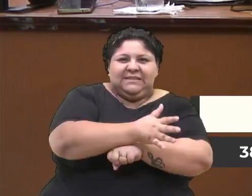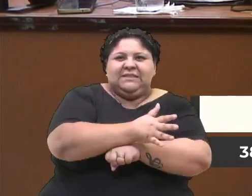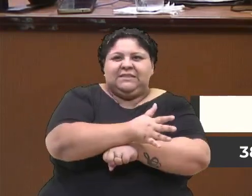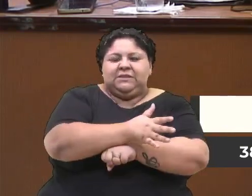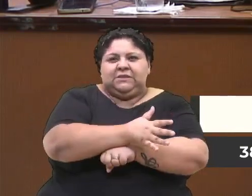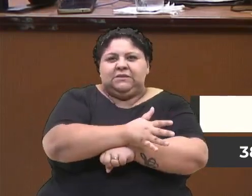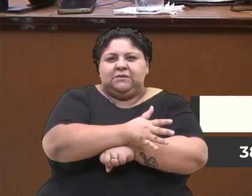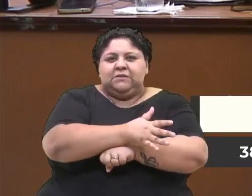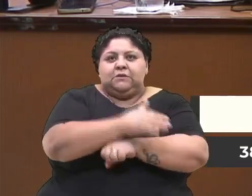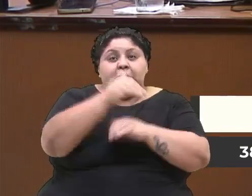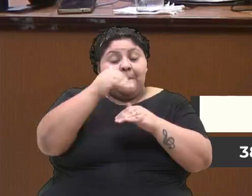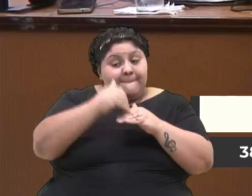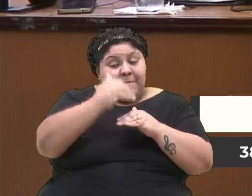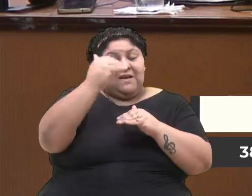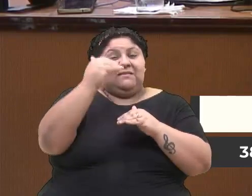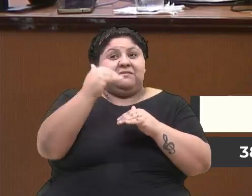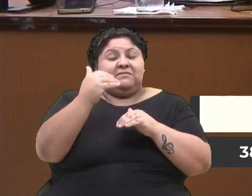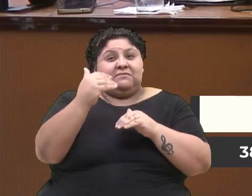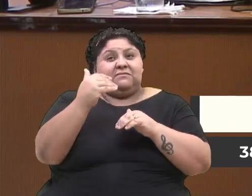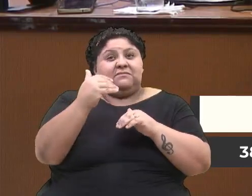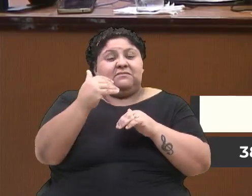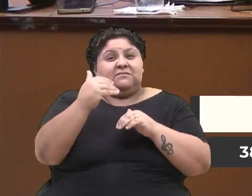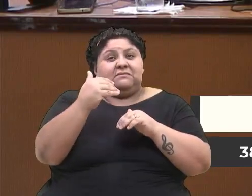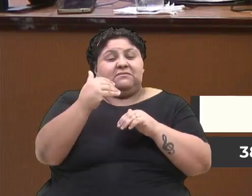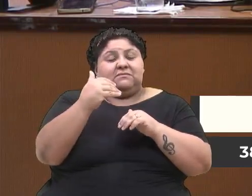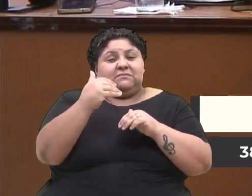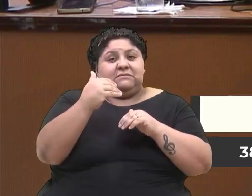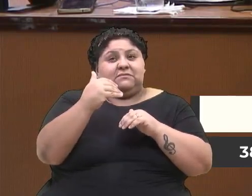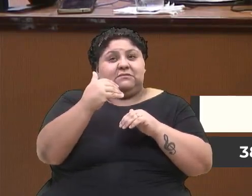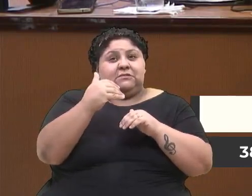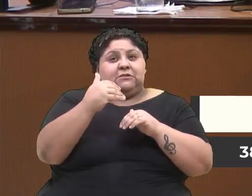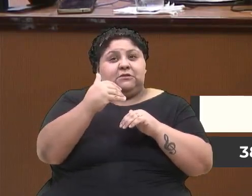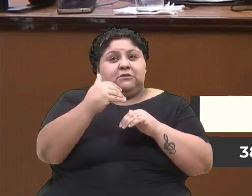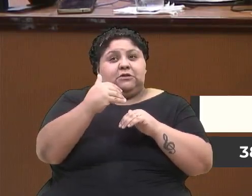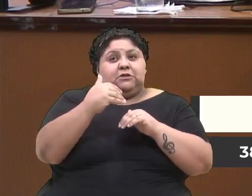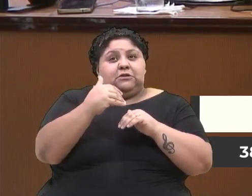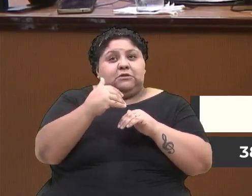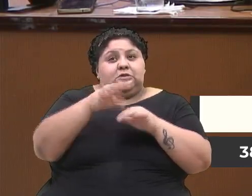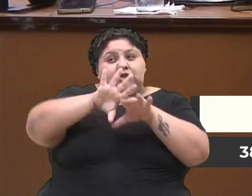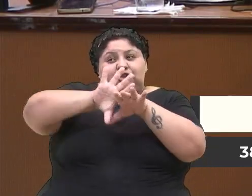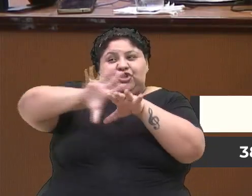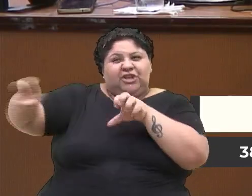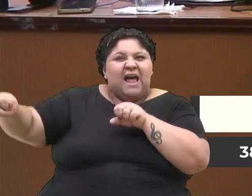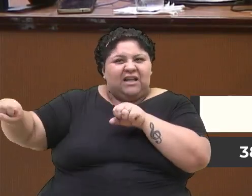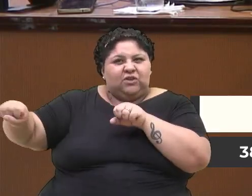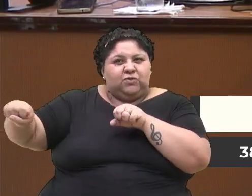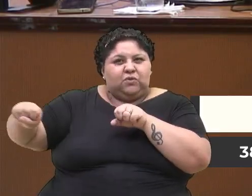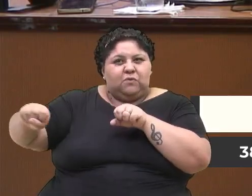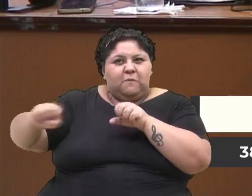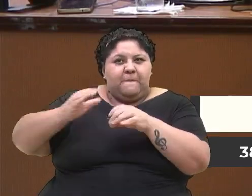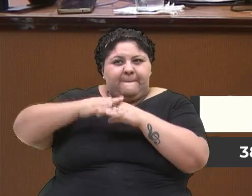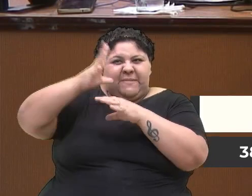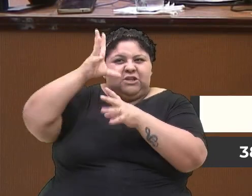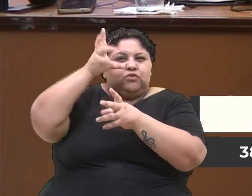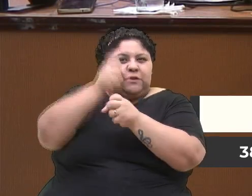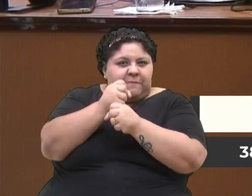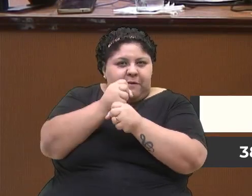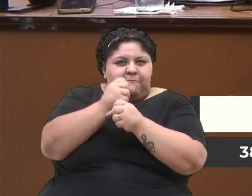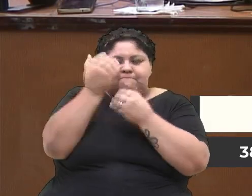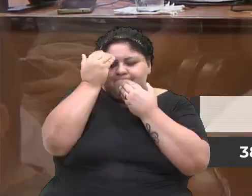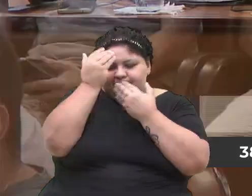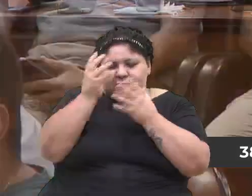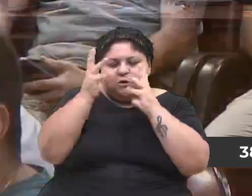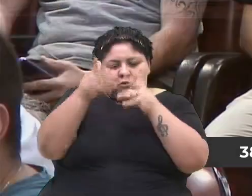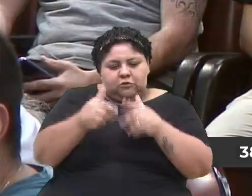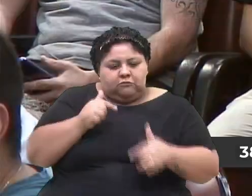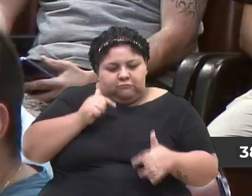que mais uma vez foi tirado da mão dos agressores mais um animalzinho. Então, obrigado por todo o serviço